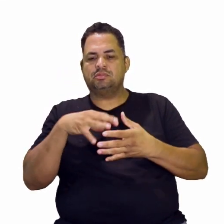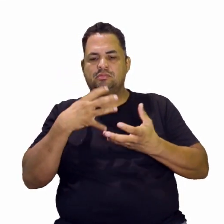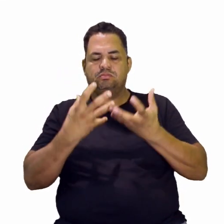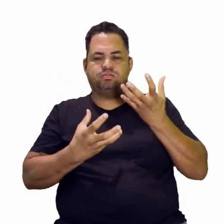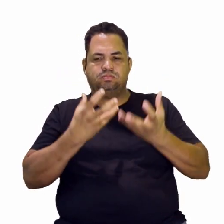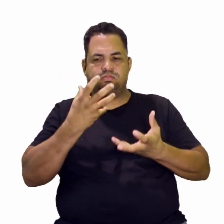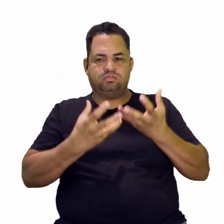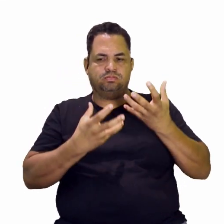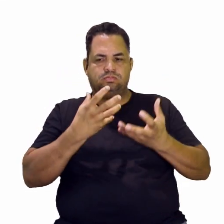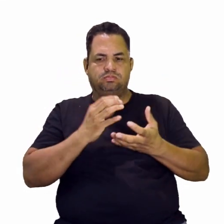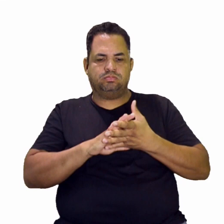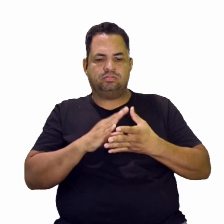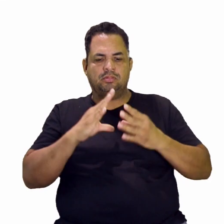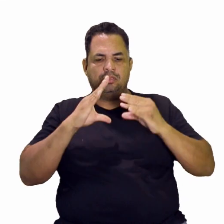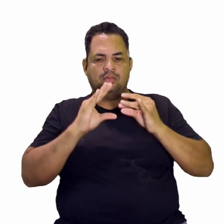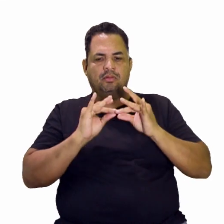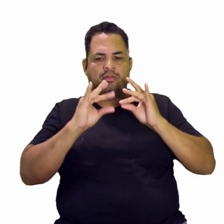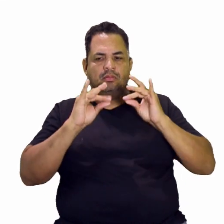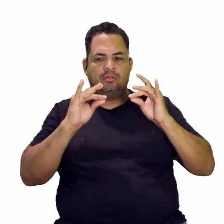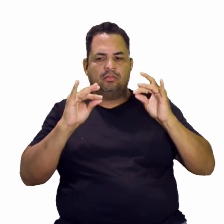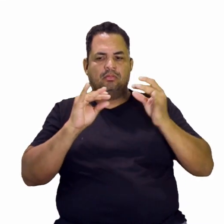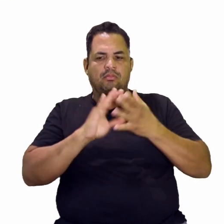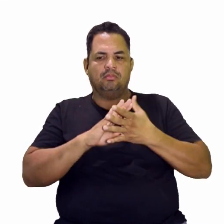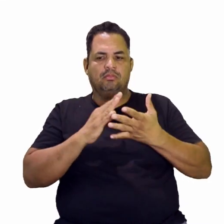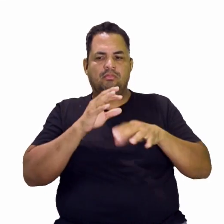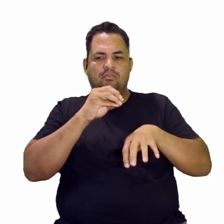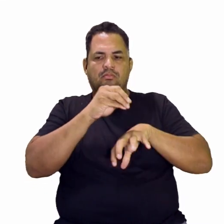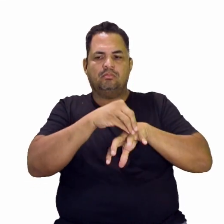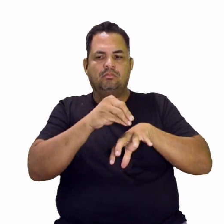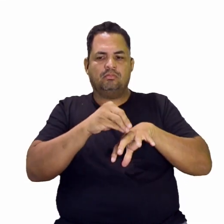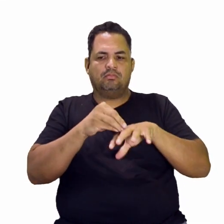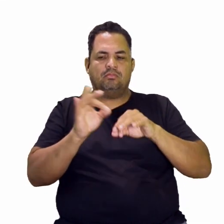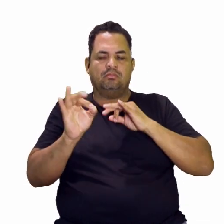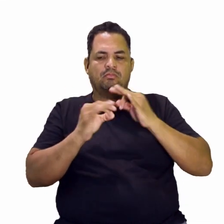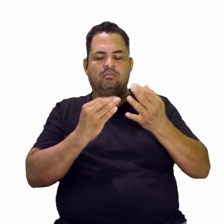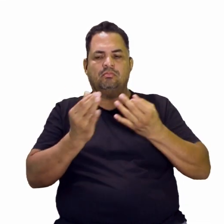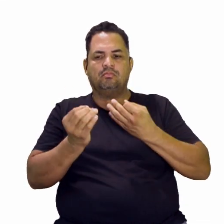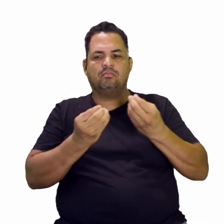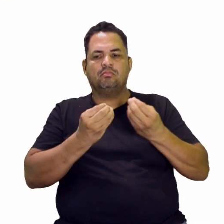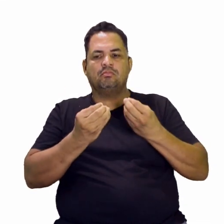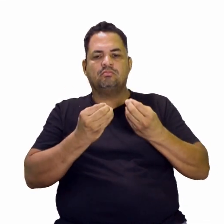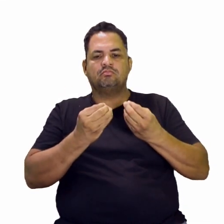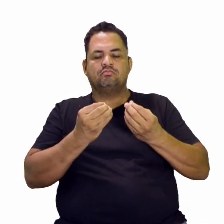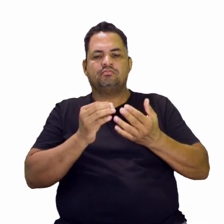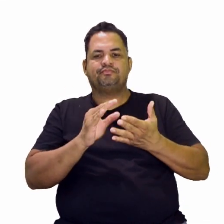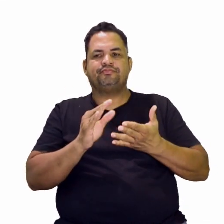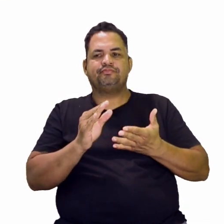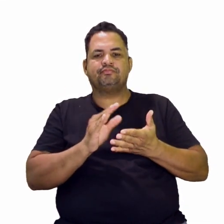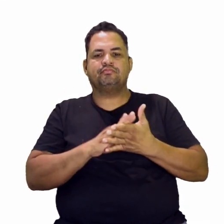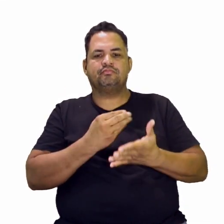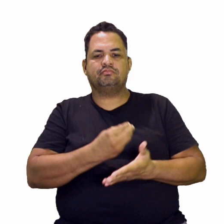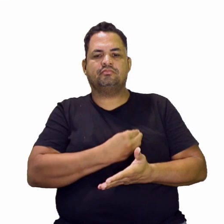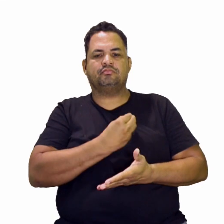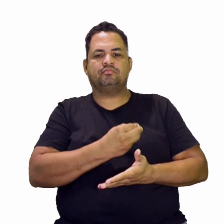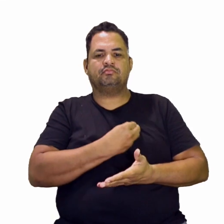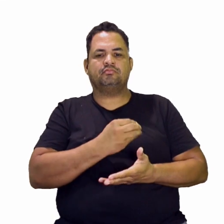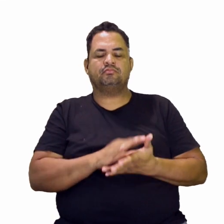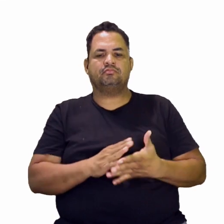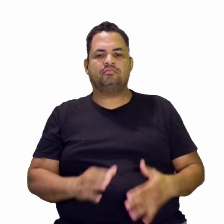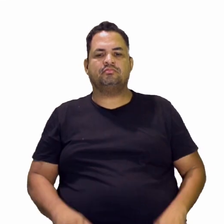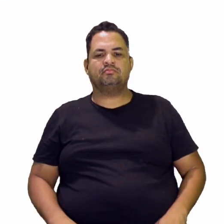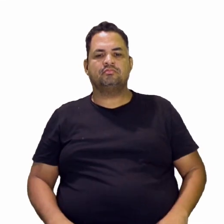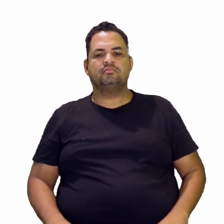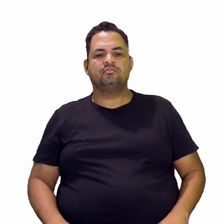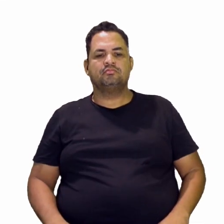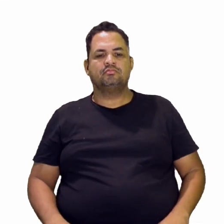chamavam de caldo, né, nutritivo ali, que seria a fonte para a formação dos seres vivos, tá?